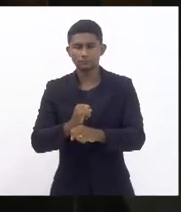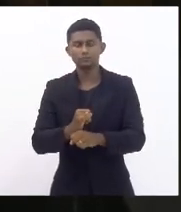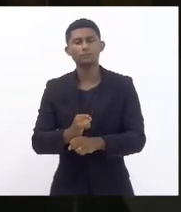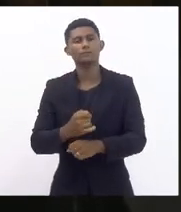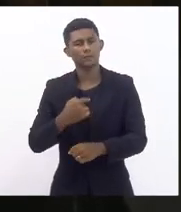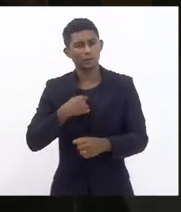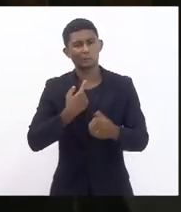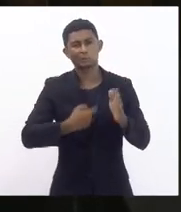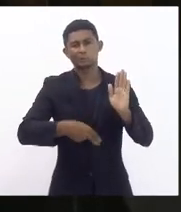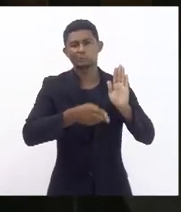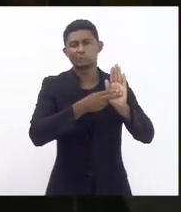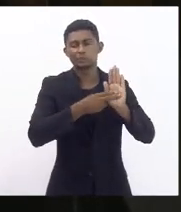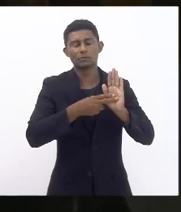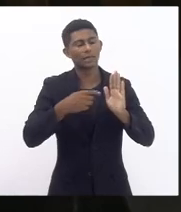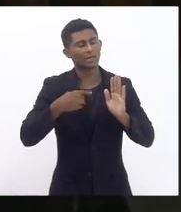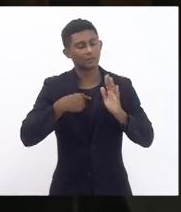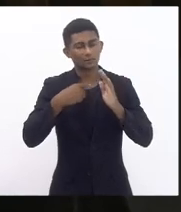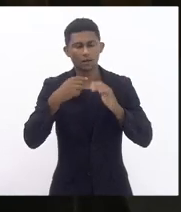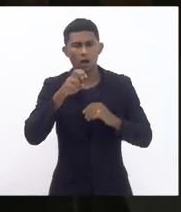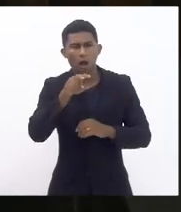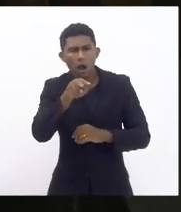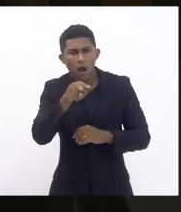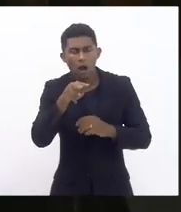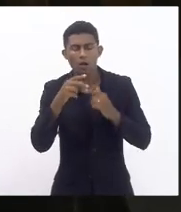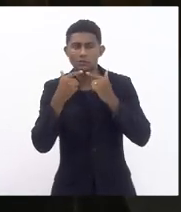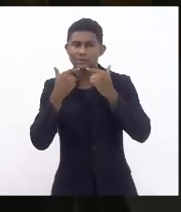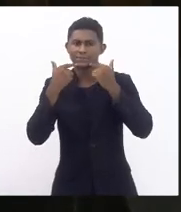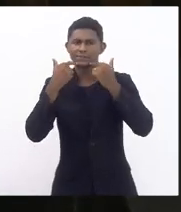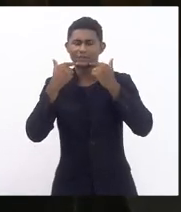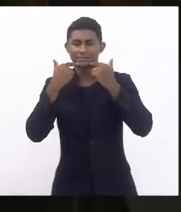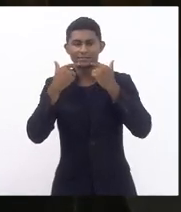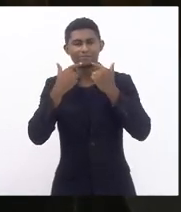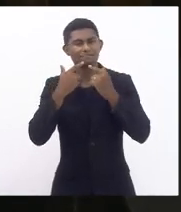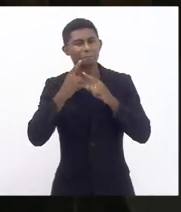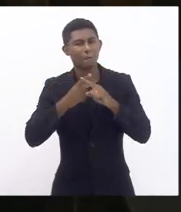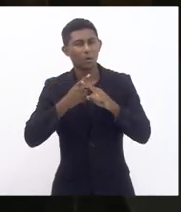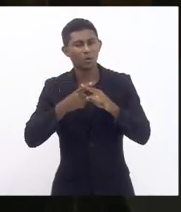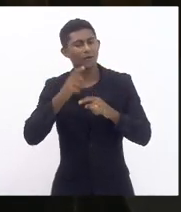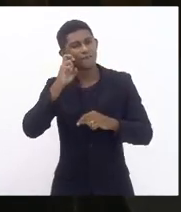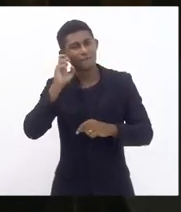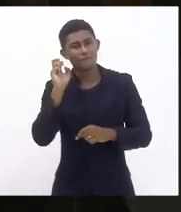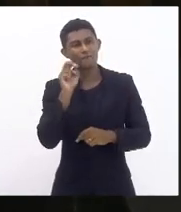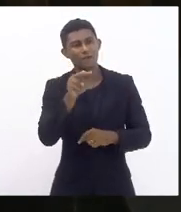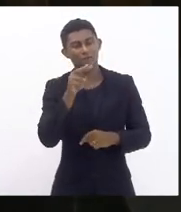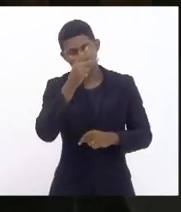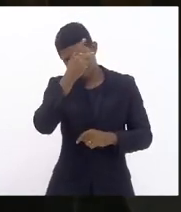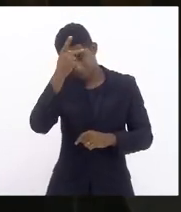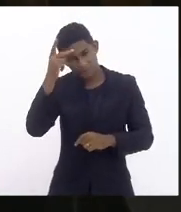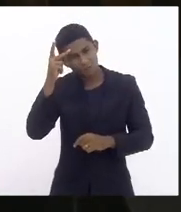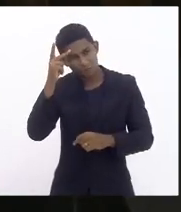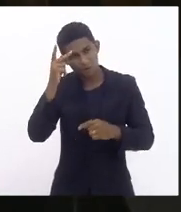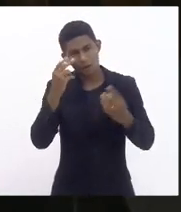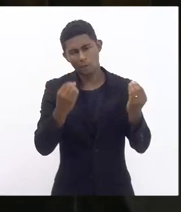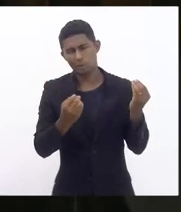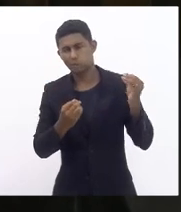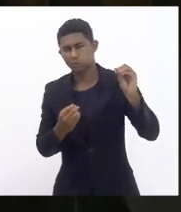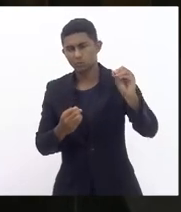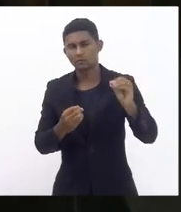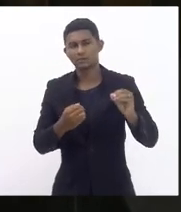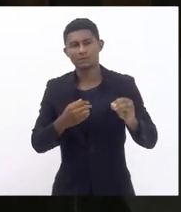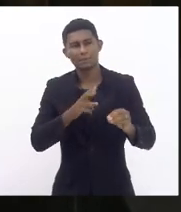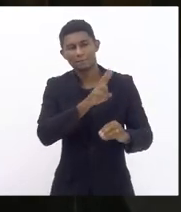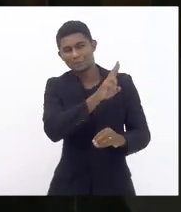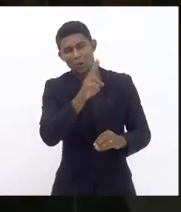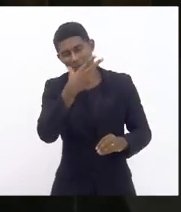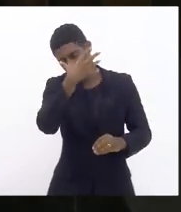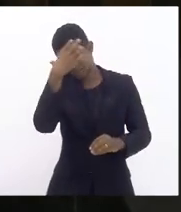você que dei um sorriso, porque alguém postou, deputada Tia Ju, eu me esqueci já quem, porque é muita mensagem que